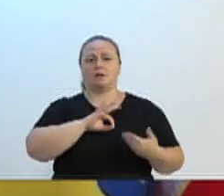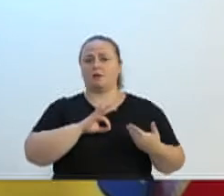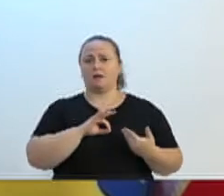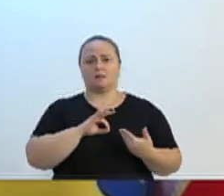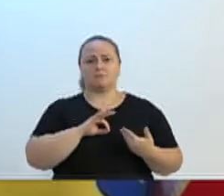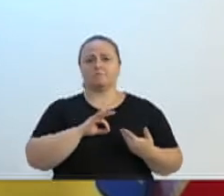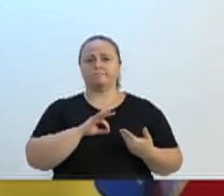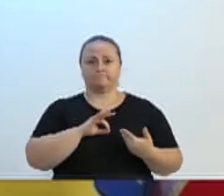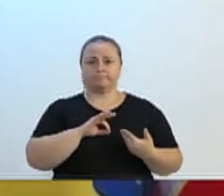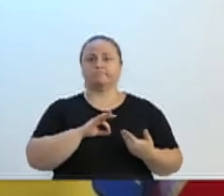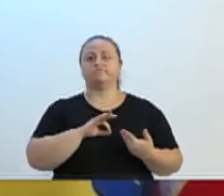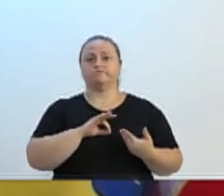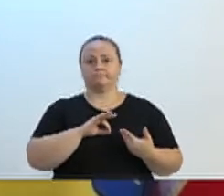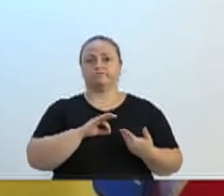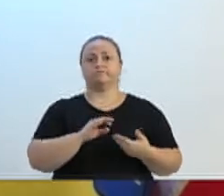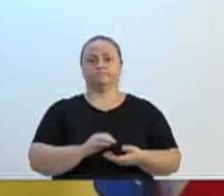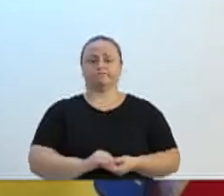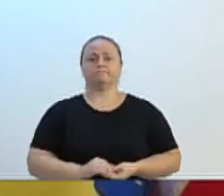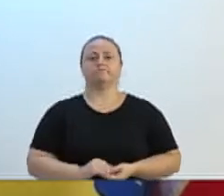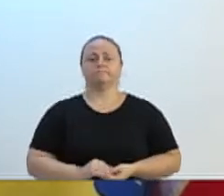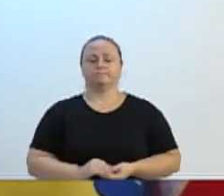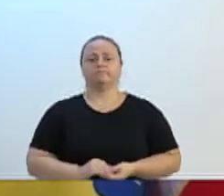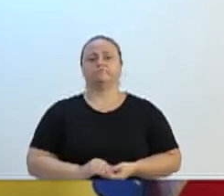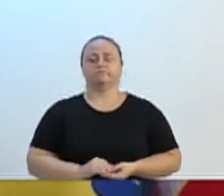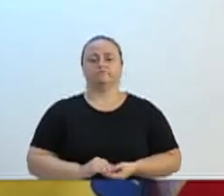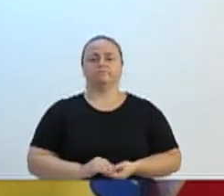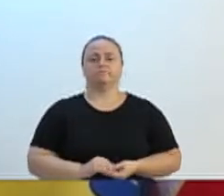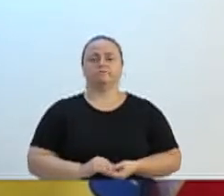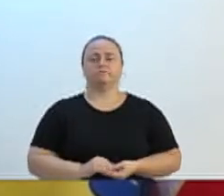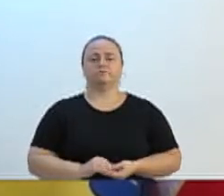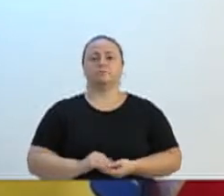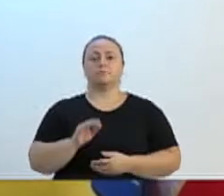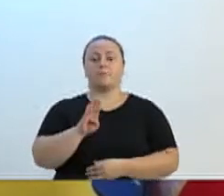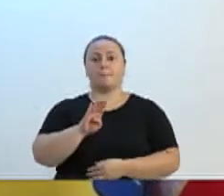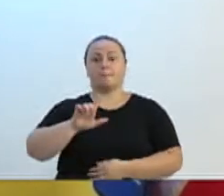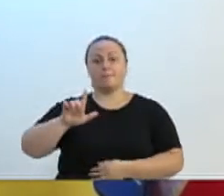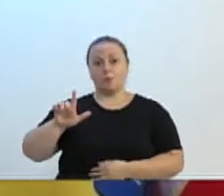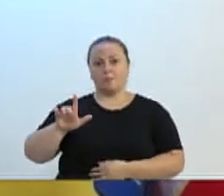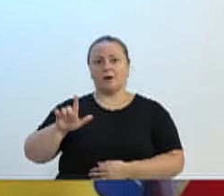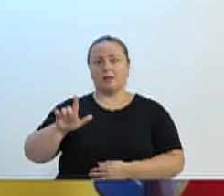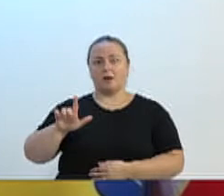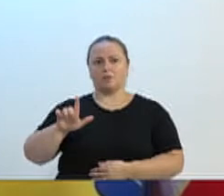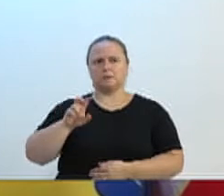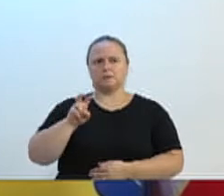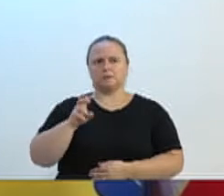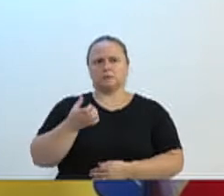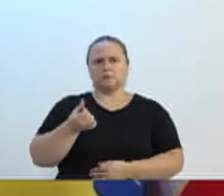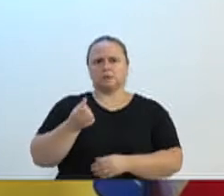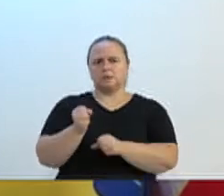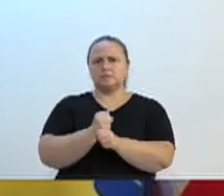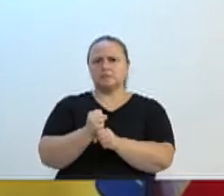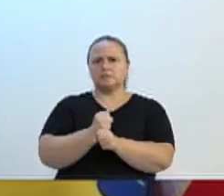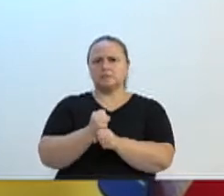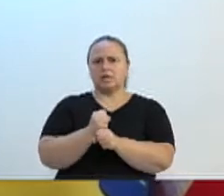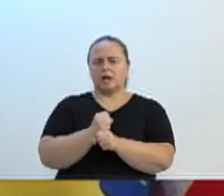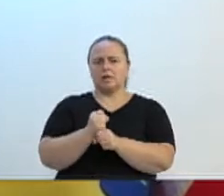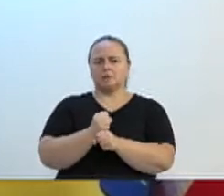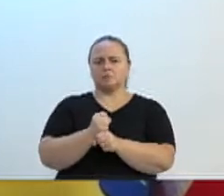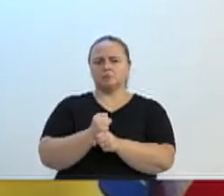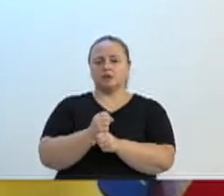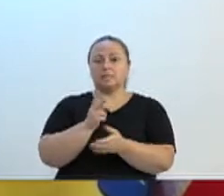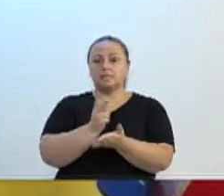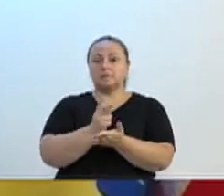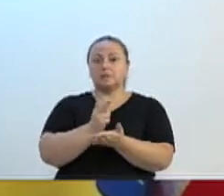rendimentos. E que em Blumenau foi um dos setores que nos últimos 5, 6 anos que esteve entre os que